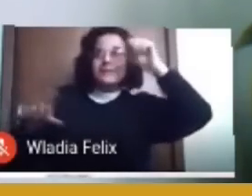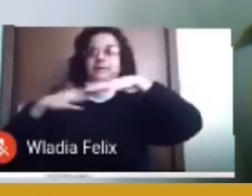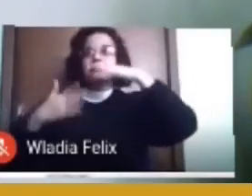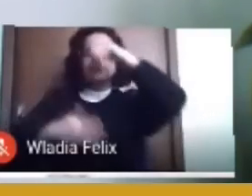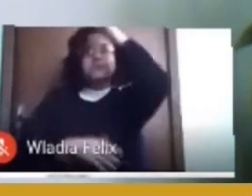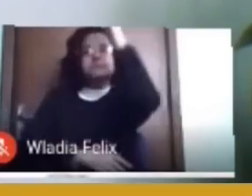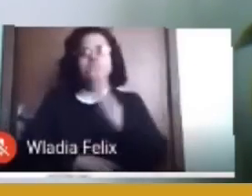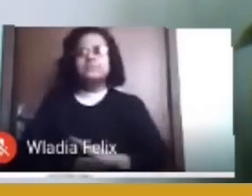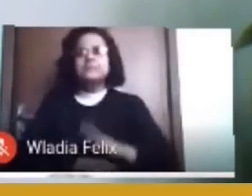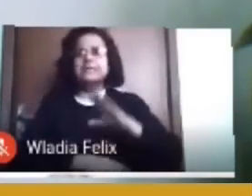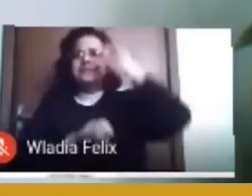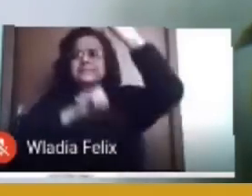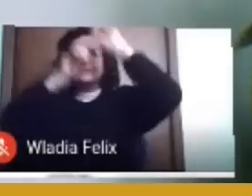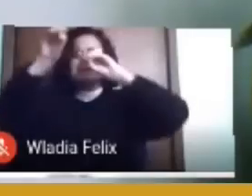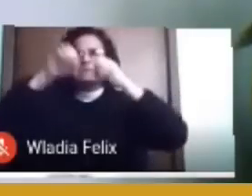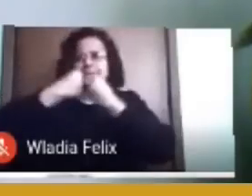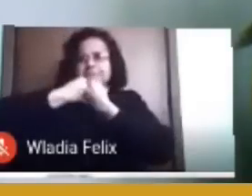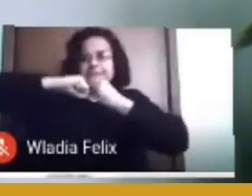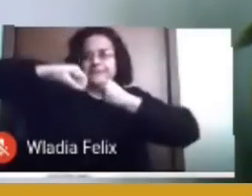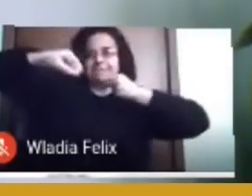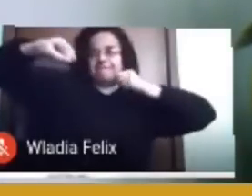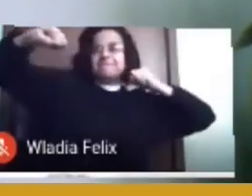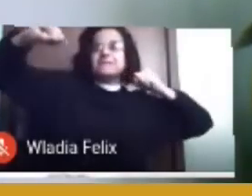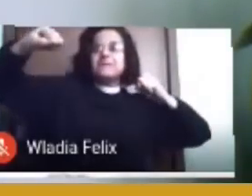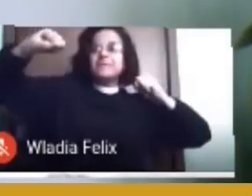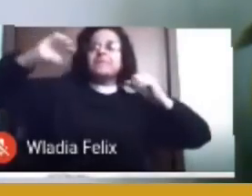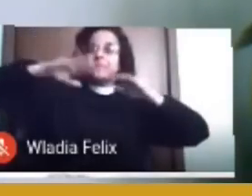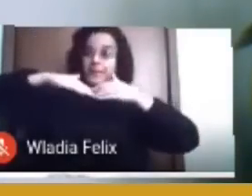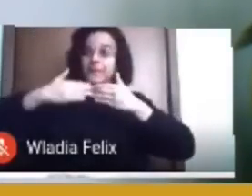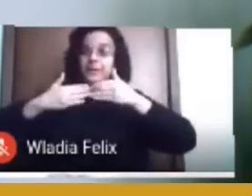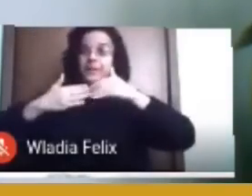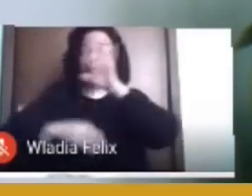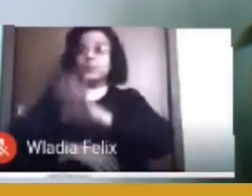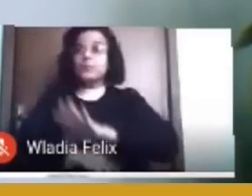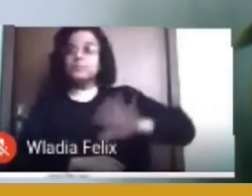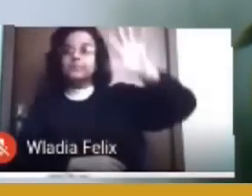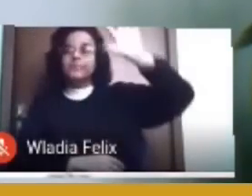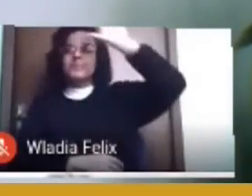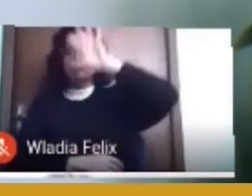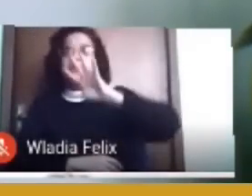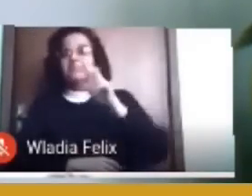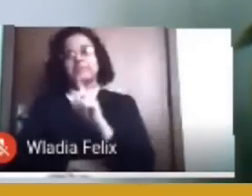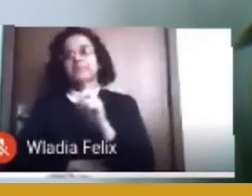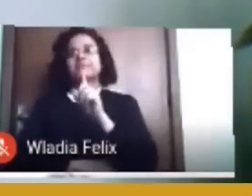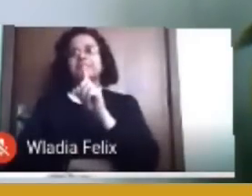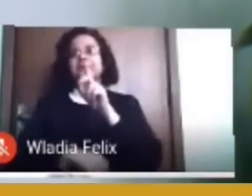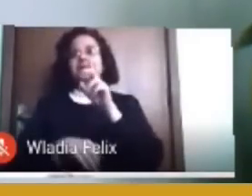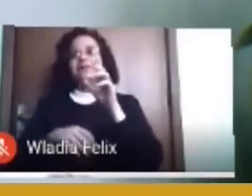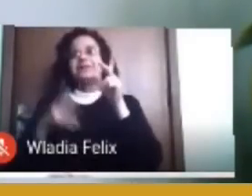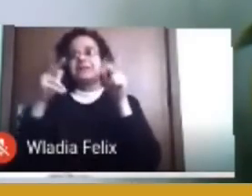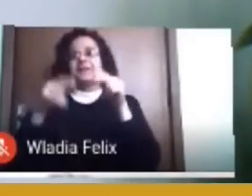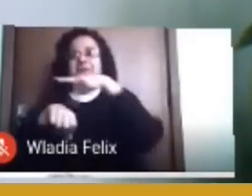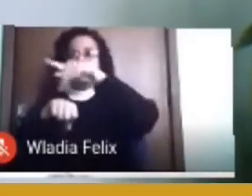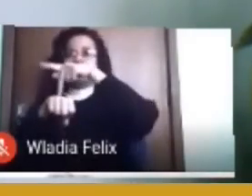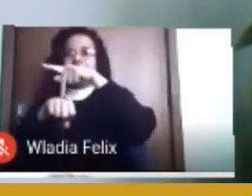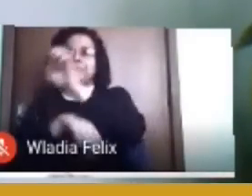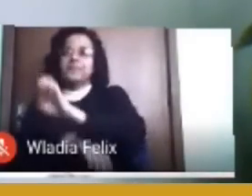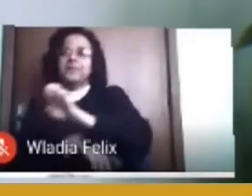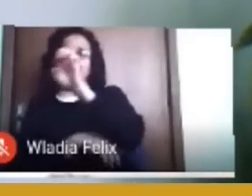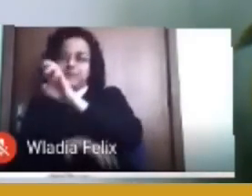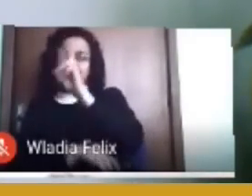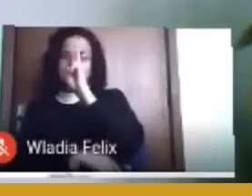a curva já acendeu, já está com 80%, ok. Mas aí você está aqui no Paraná esses meses, e aqui não está. E aí